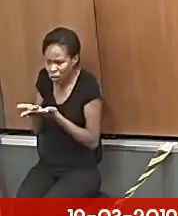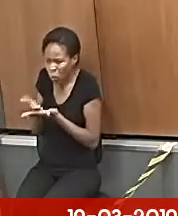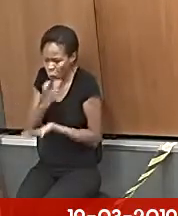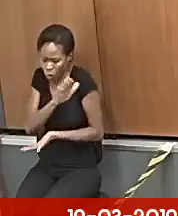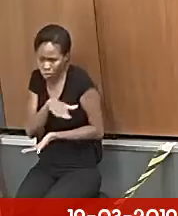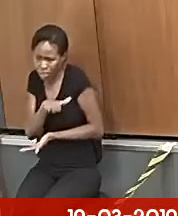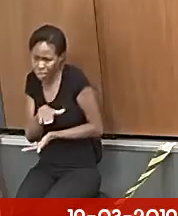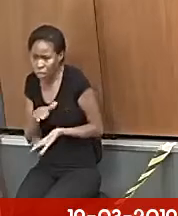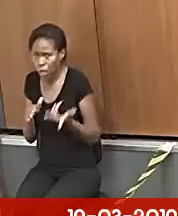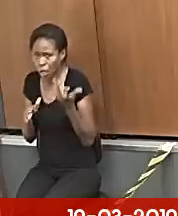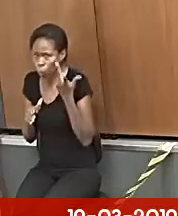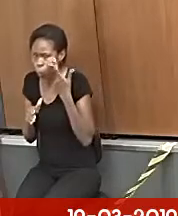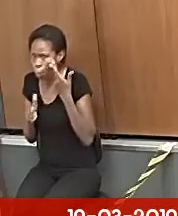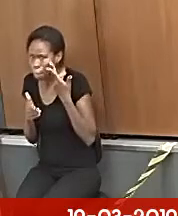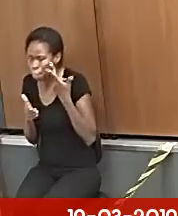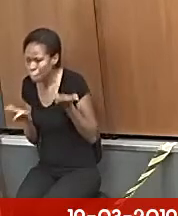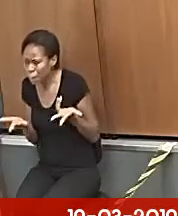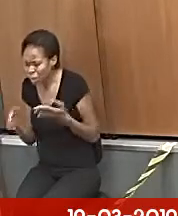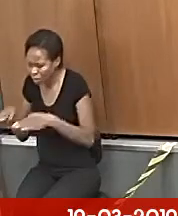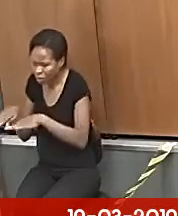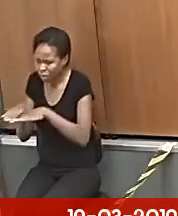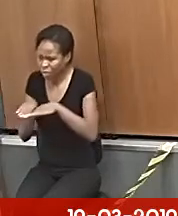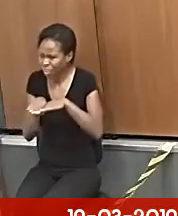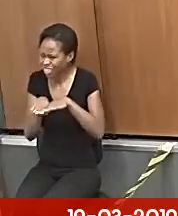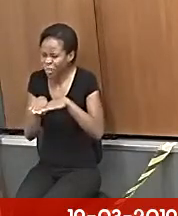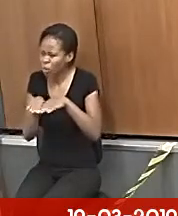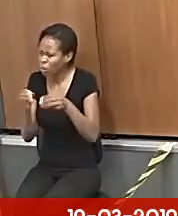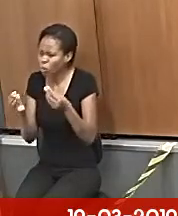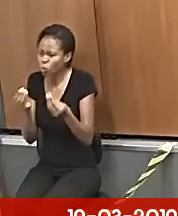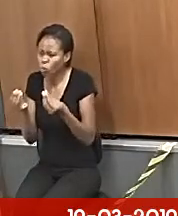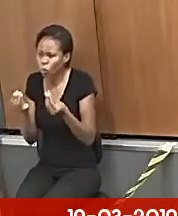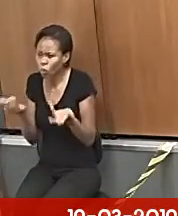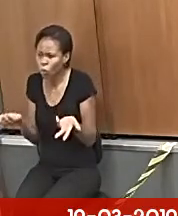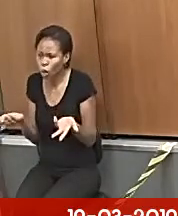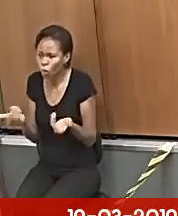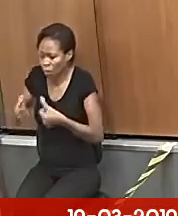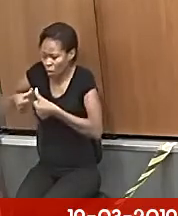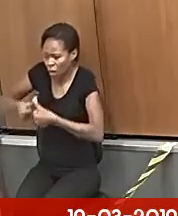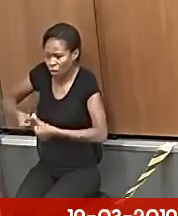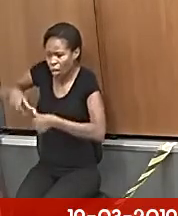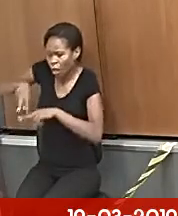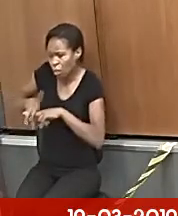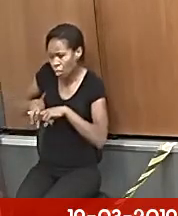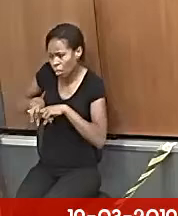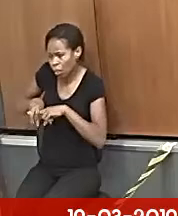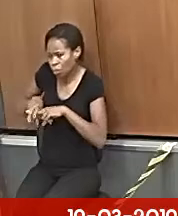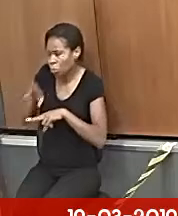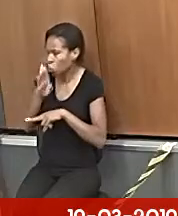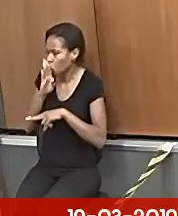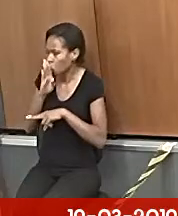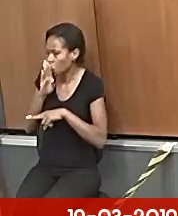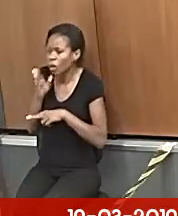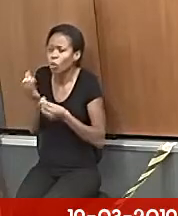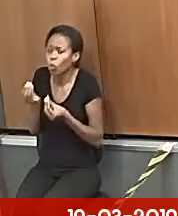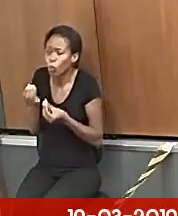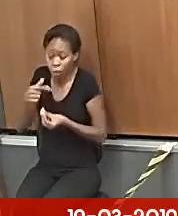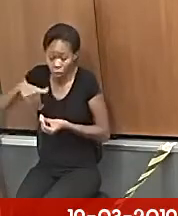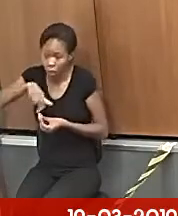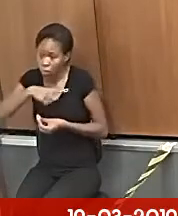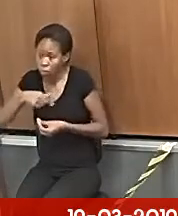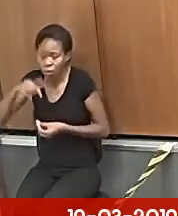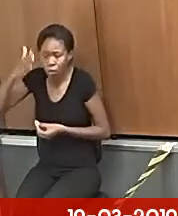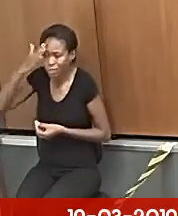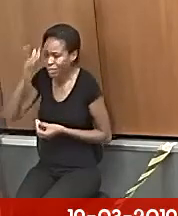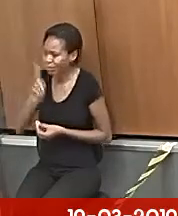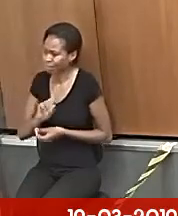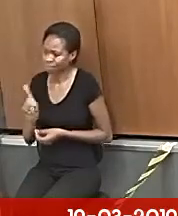então comigo vai uma criança 10 bom menino como é que ele vai ficar quieto sentado ou tenha outra pessoas não vão entender ele não